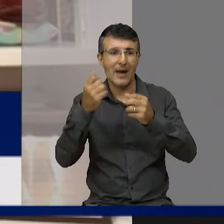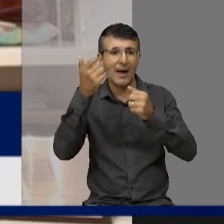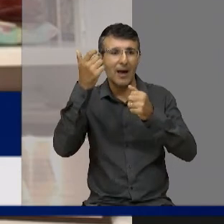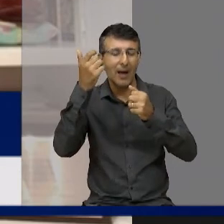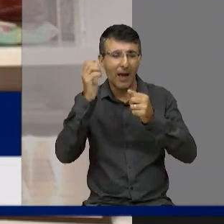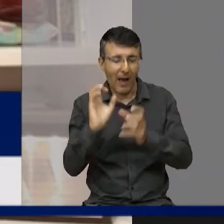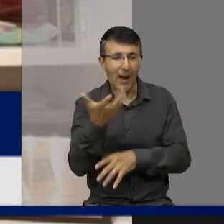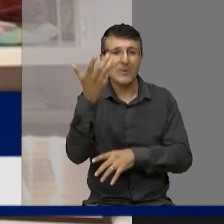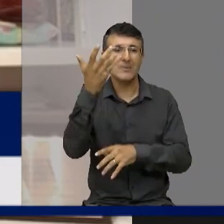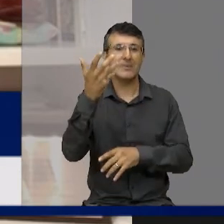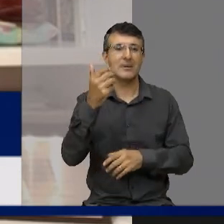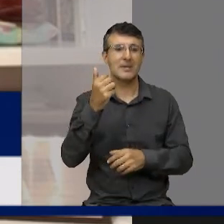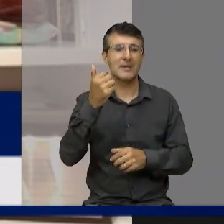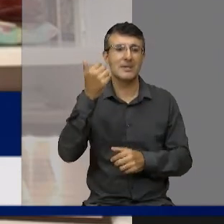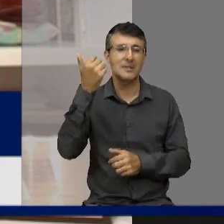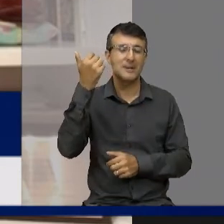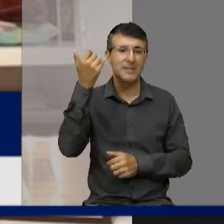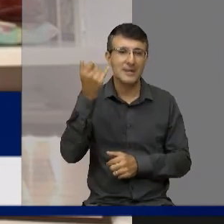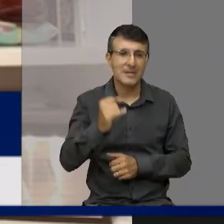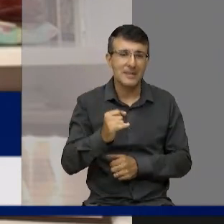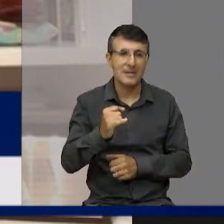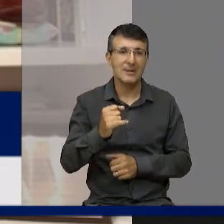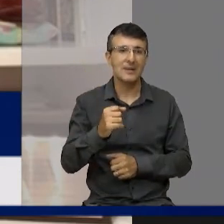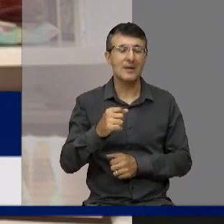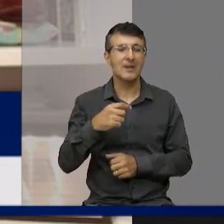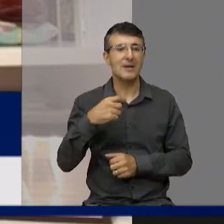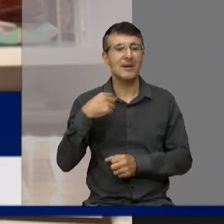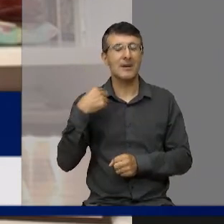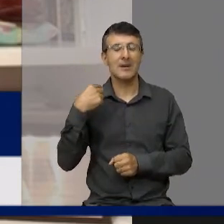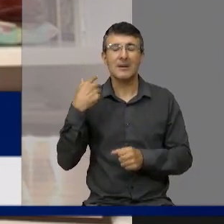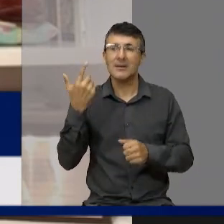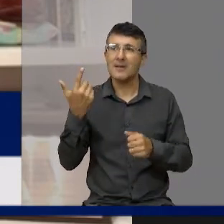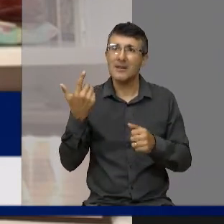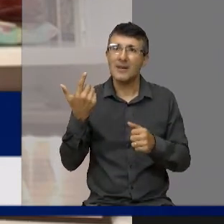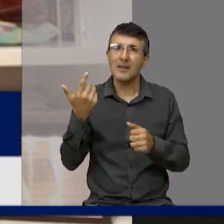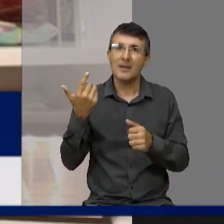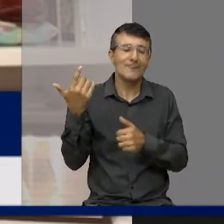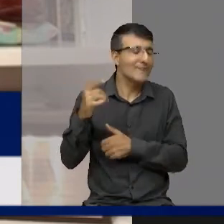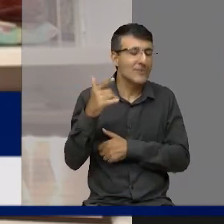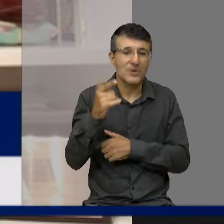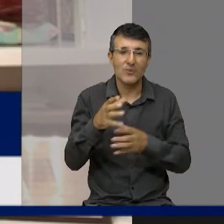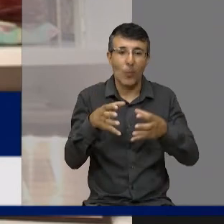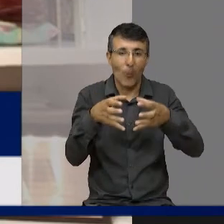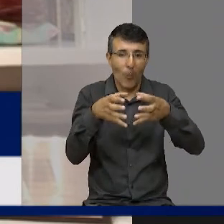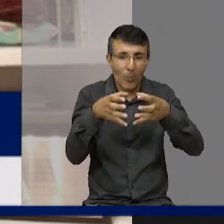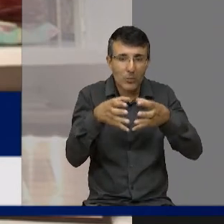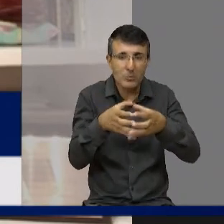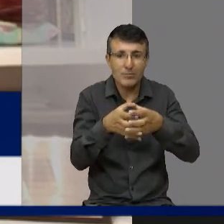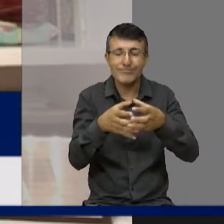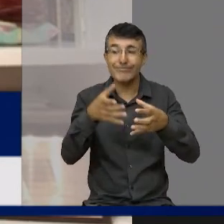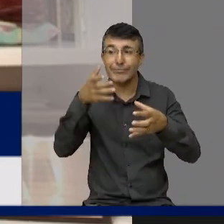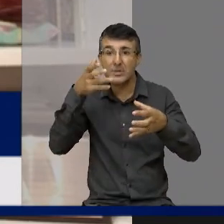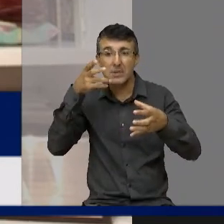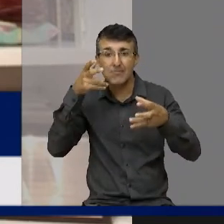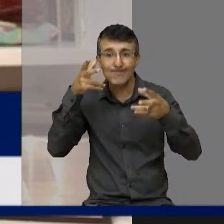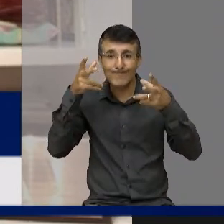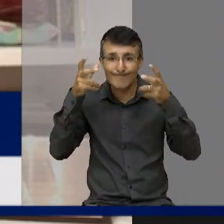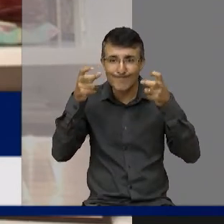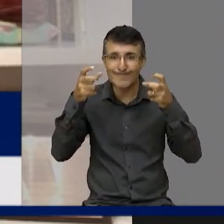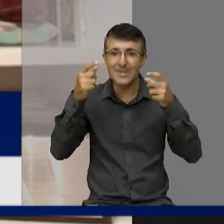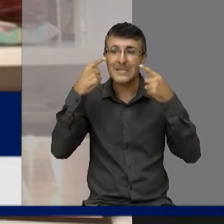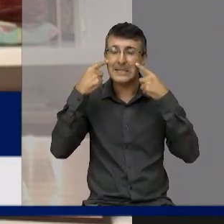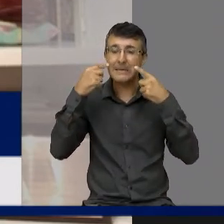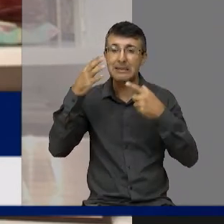fazer a oitiva e o acolhimento dessas mulheres, né? Então a gente precisa pensar muito nisso, quem são esses